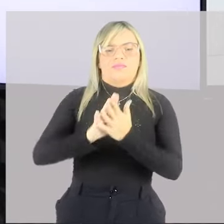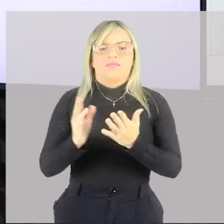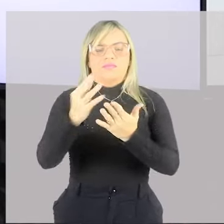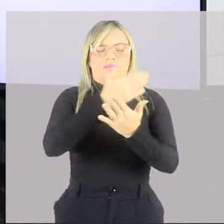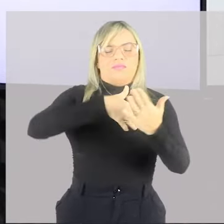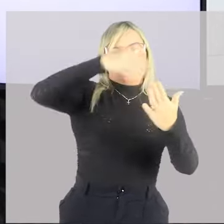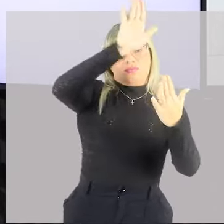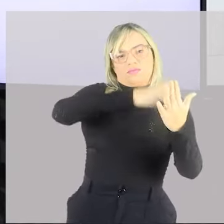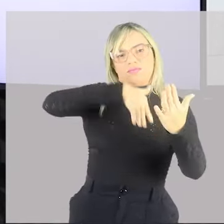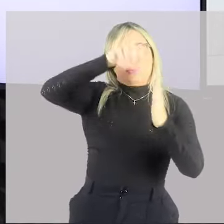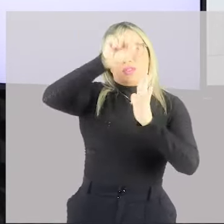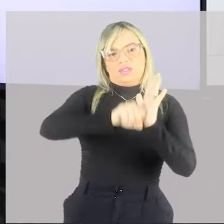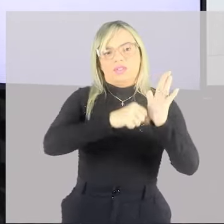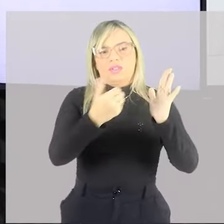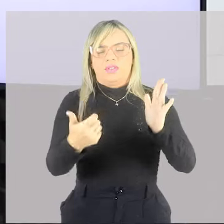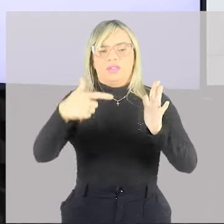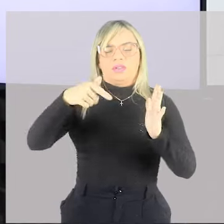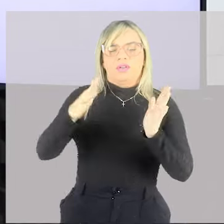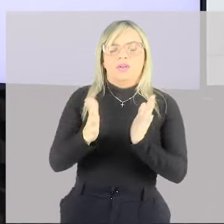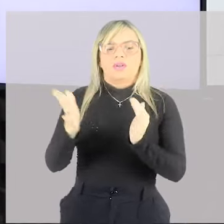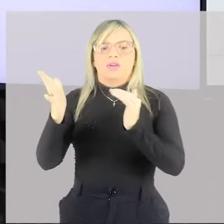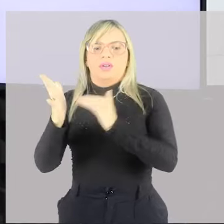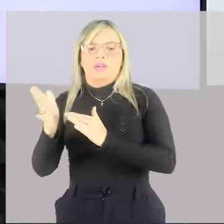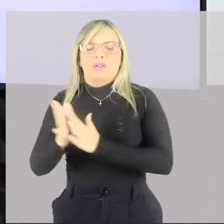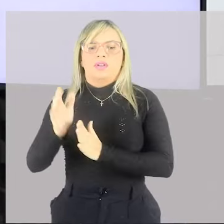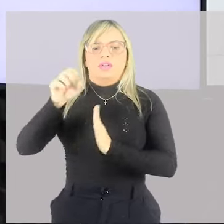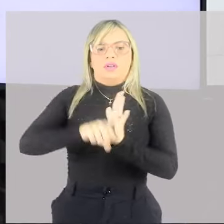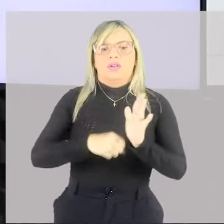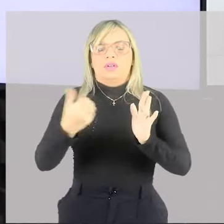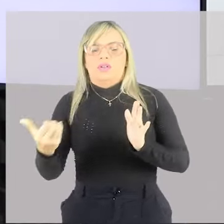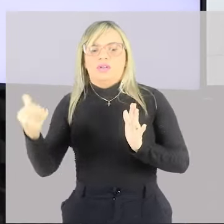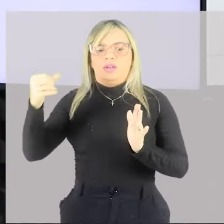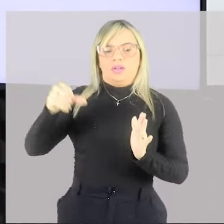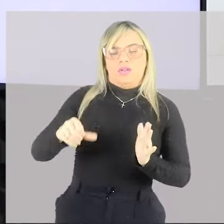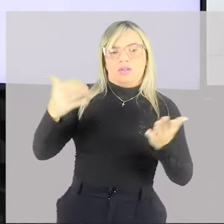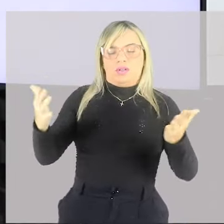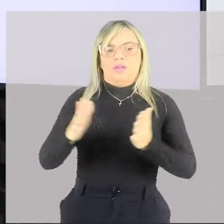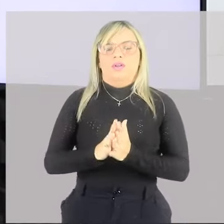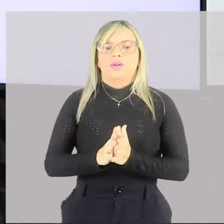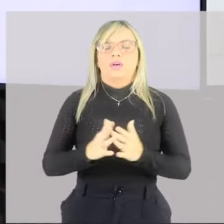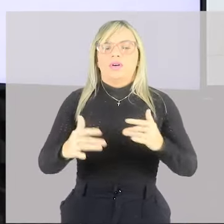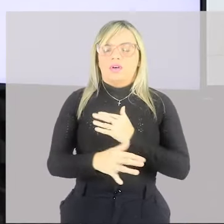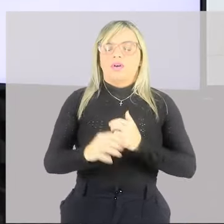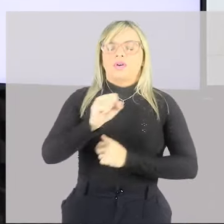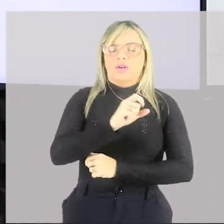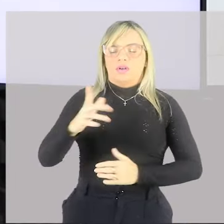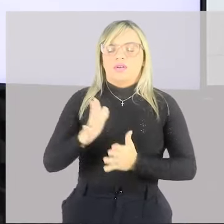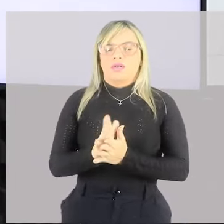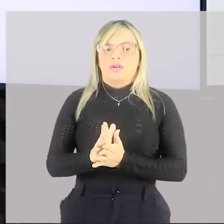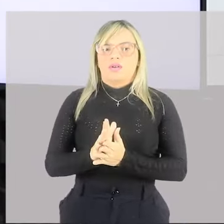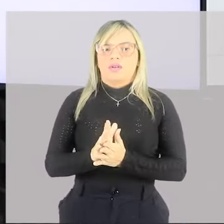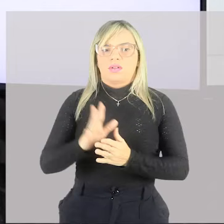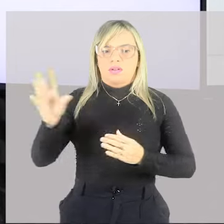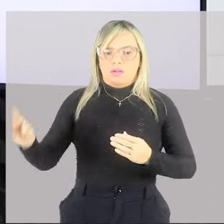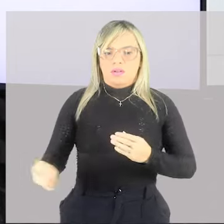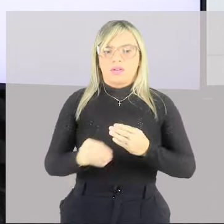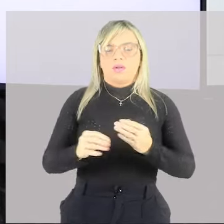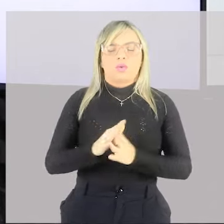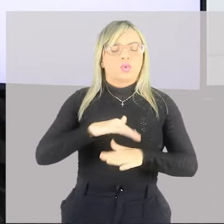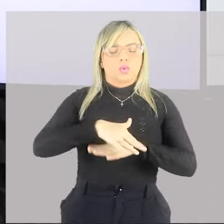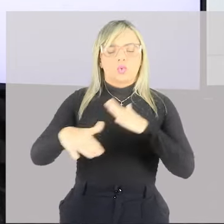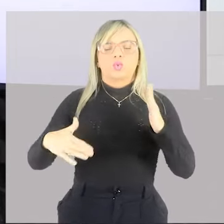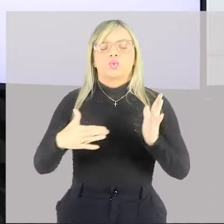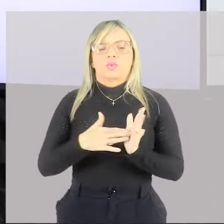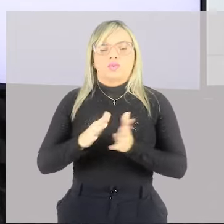período desde o século 1 até o século X são luí não tá longe disso perdão questão